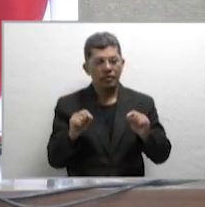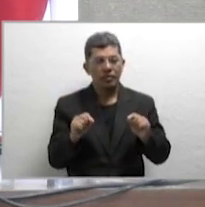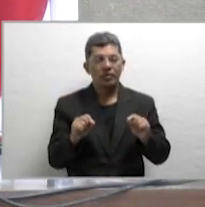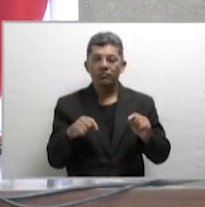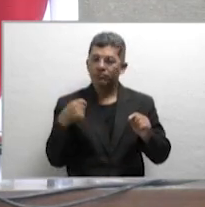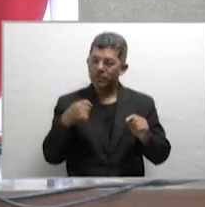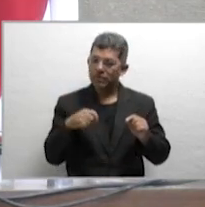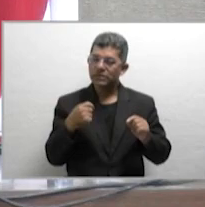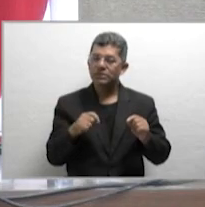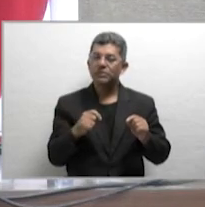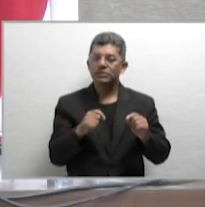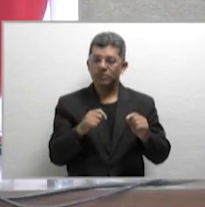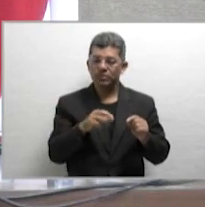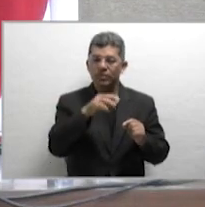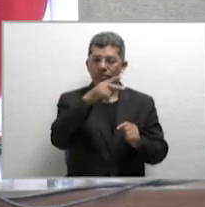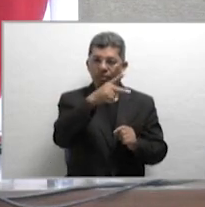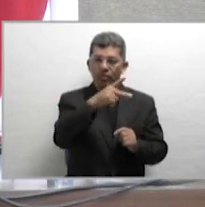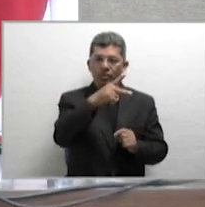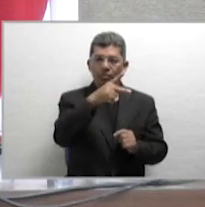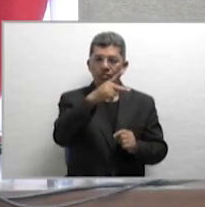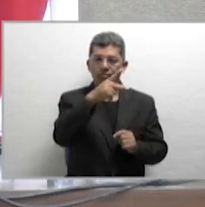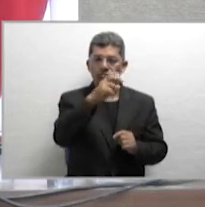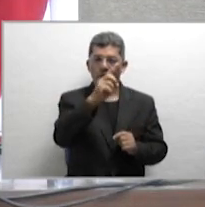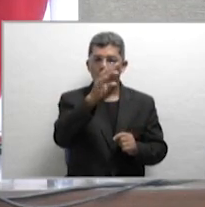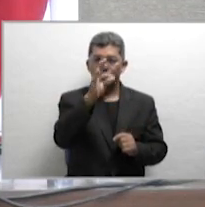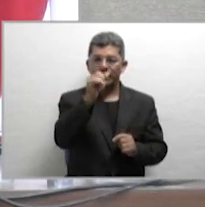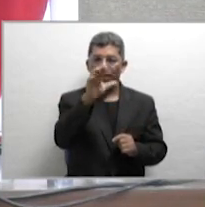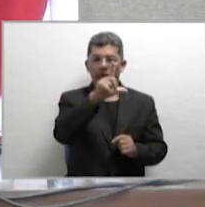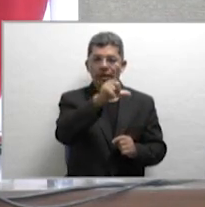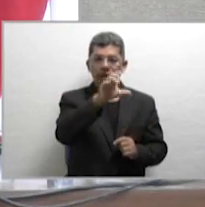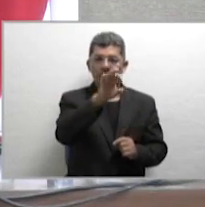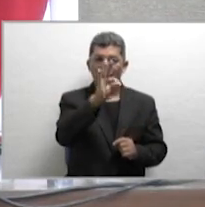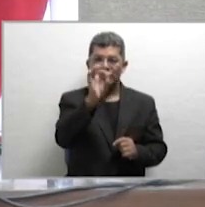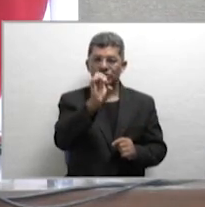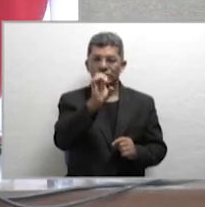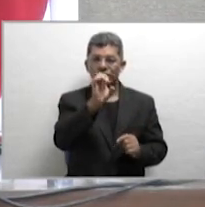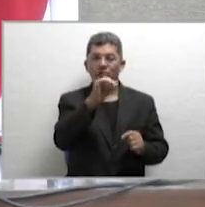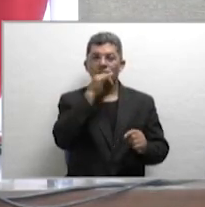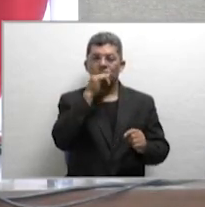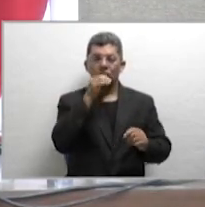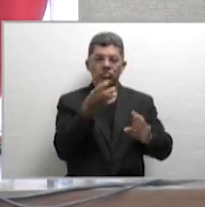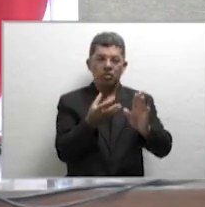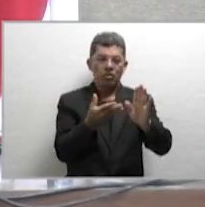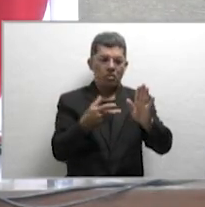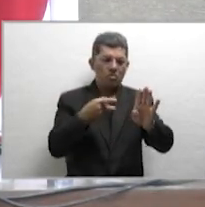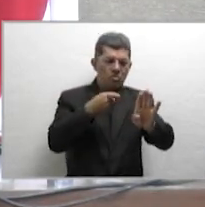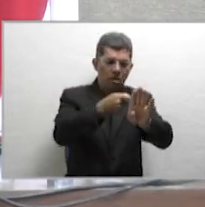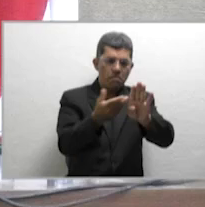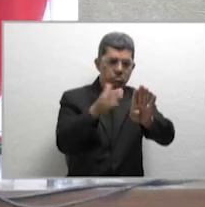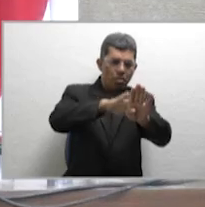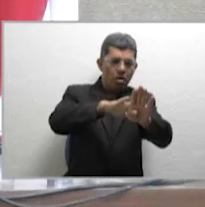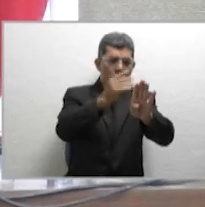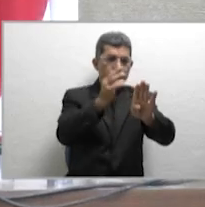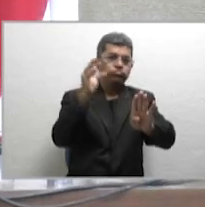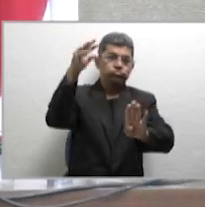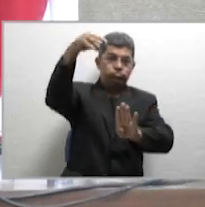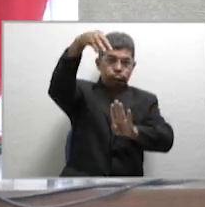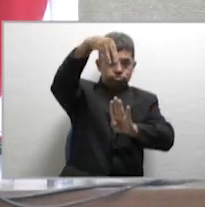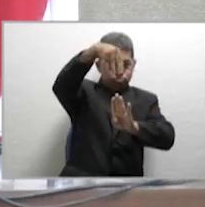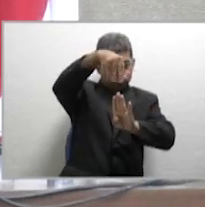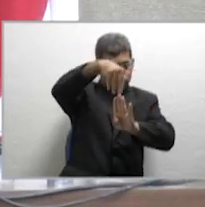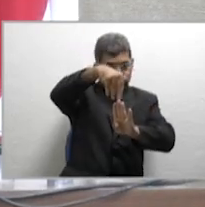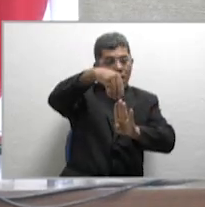que entrar pelo pontalete. Por que que a Amazonas Energia não cumpre isso aqui? E